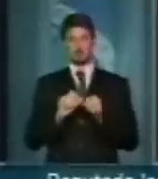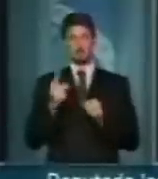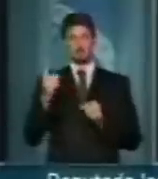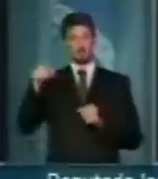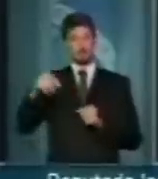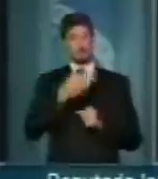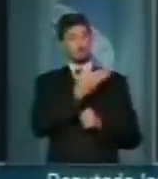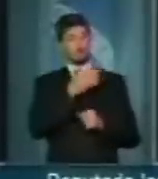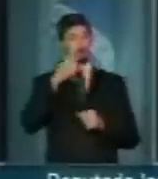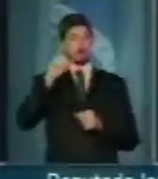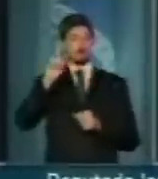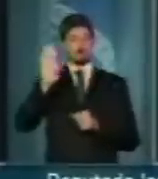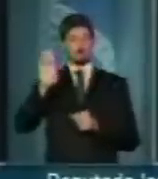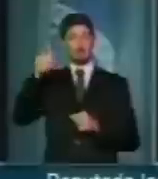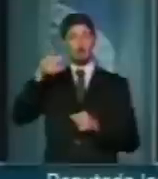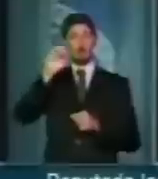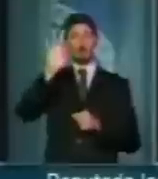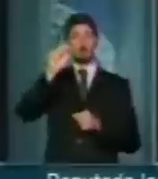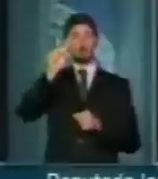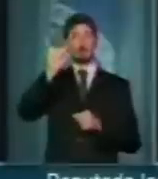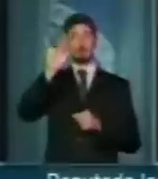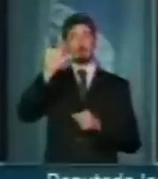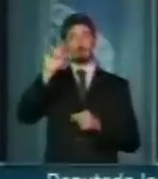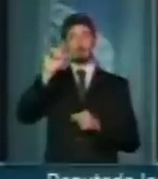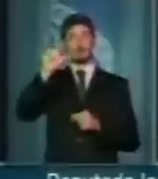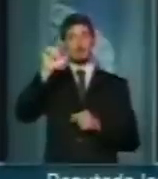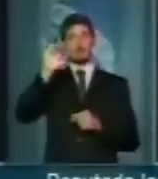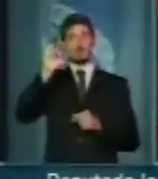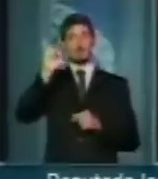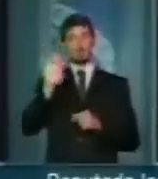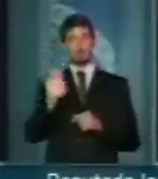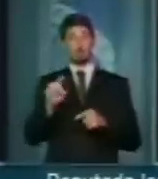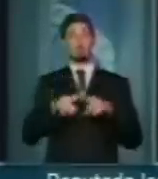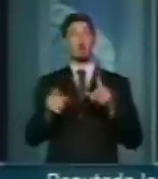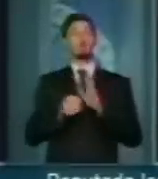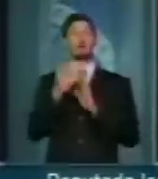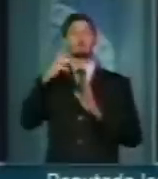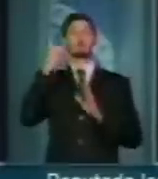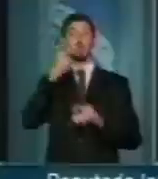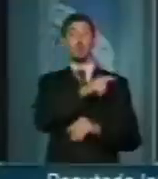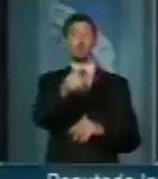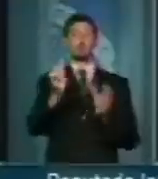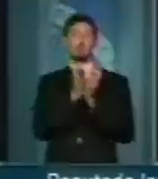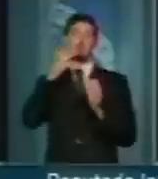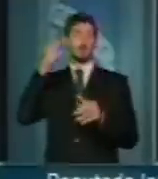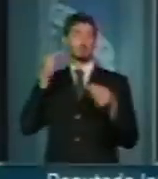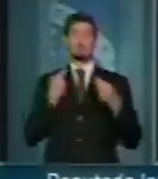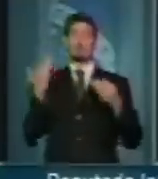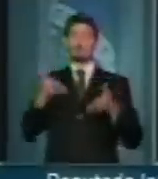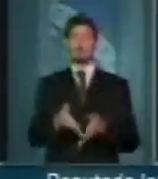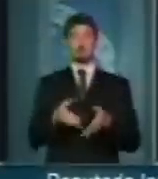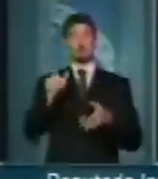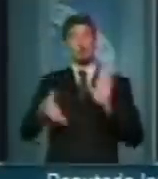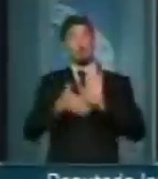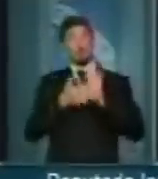deputado do PSDB, o deputado Otávio Leite, mas também parlamentares em vários partidos, é uma proposta de